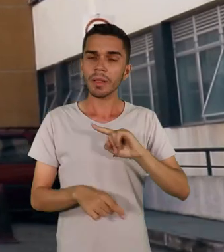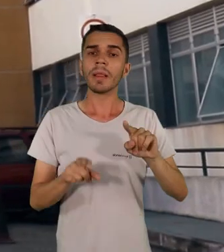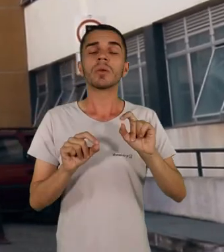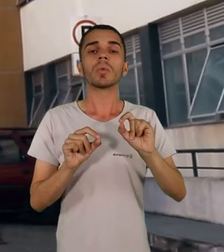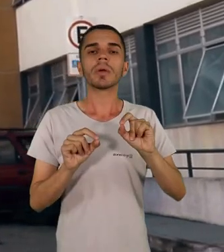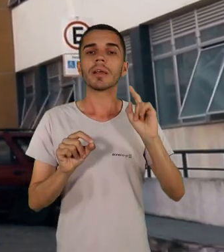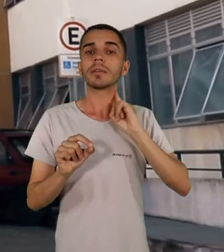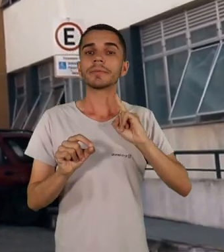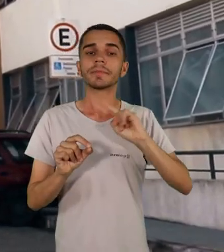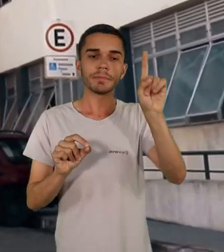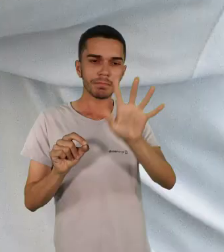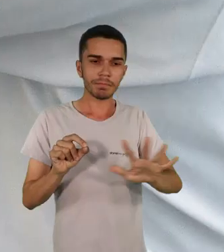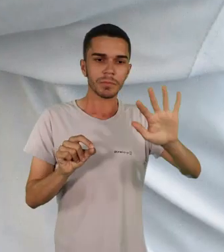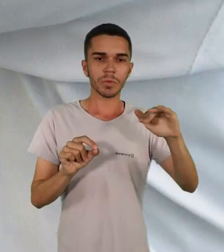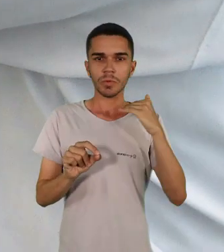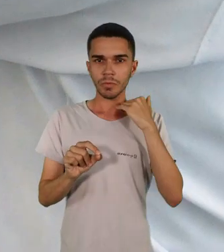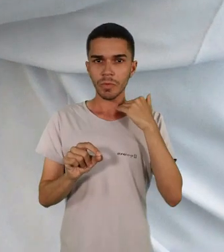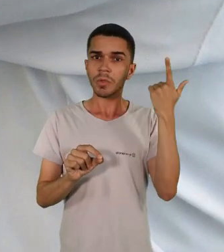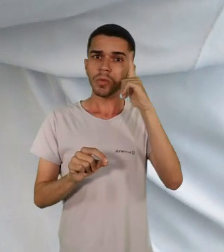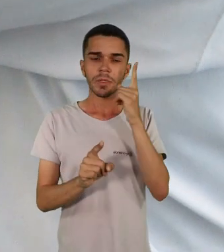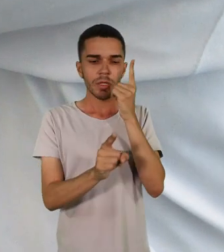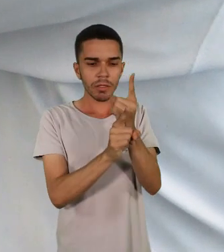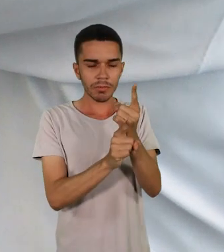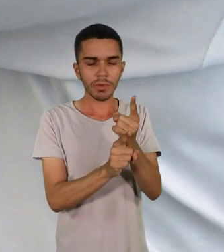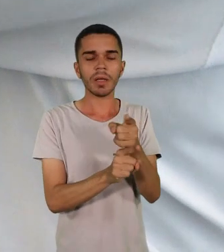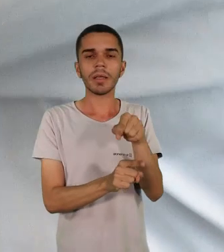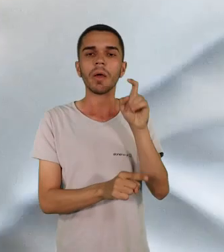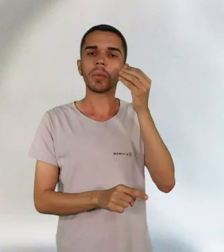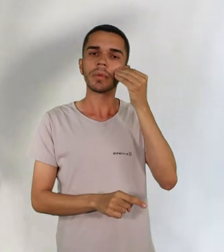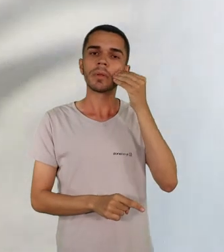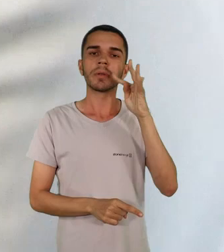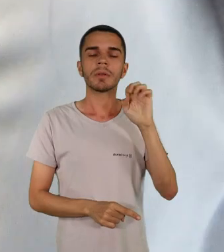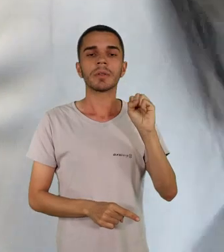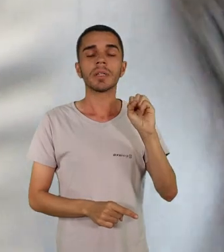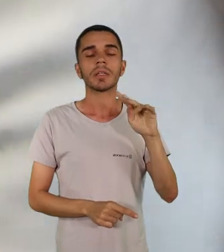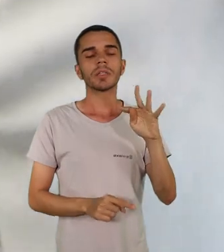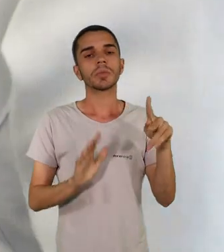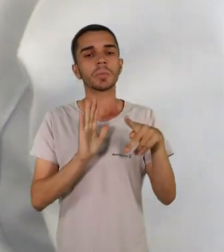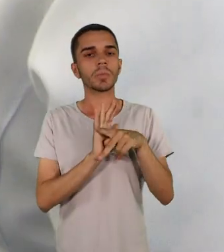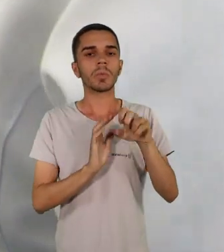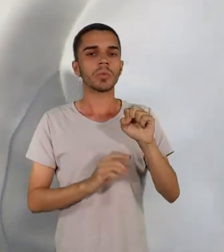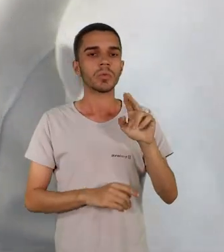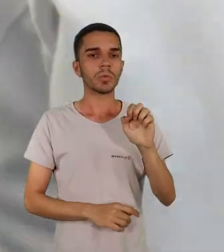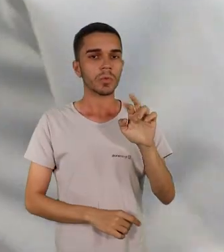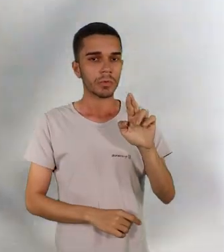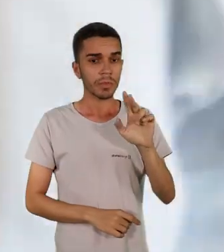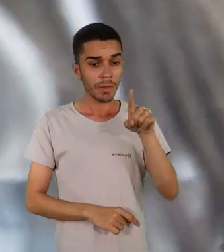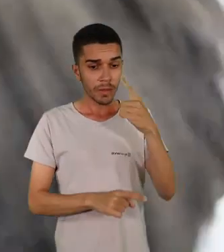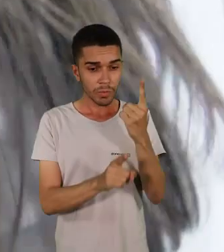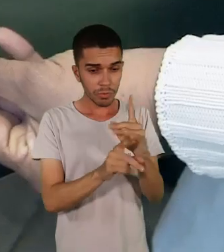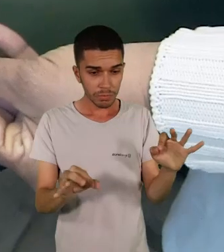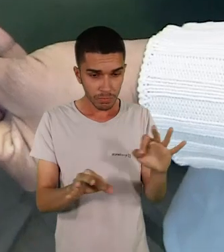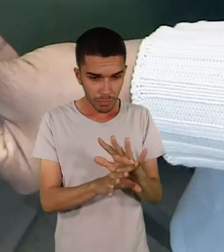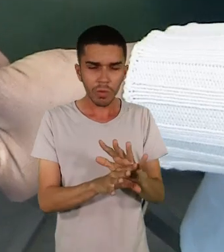e região que faz o exame para o diagnóstico da fibrose cística, que é o teste do suor. E depois que fazem o diagnóstico, eles já